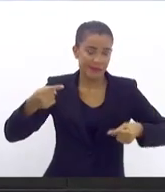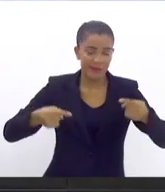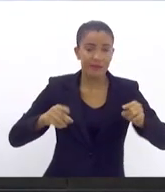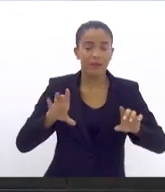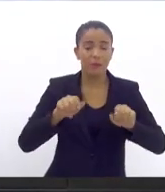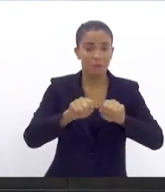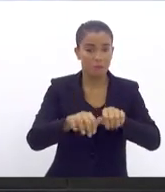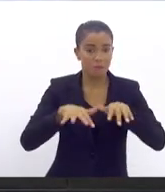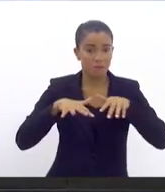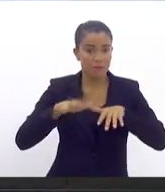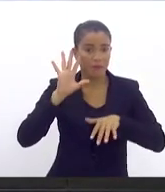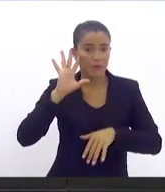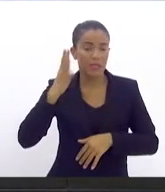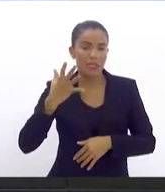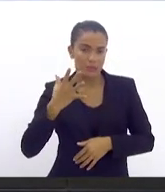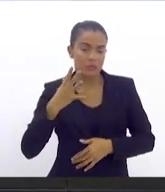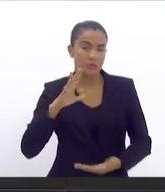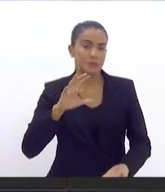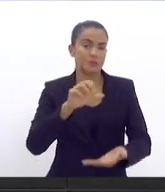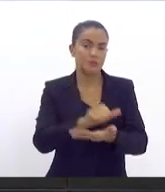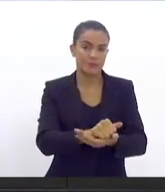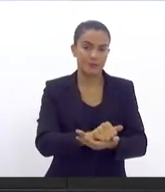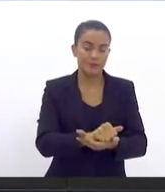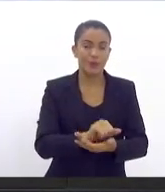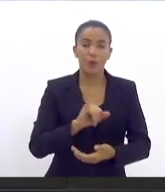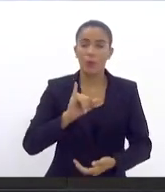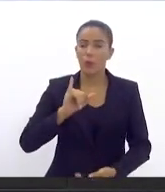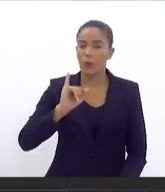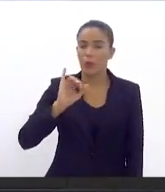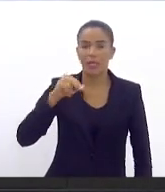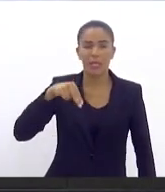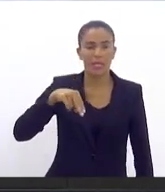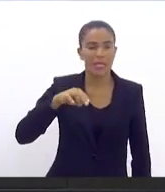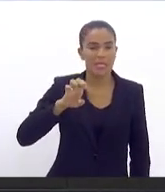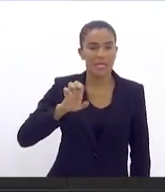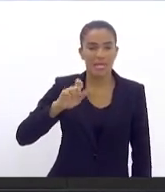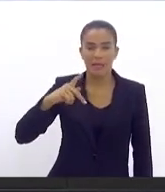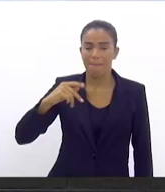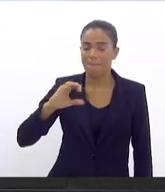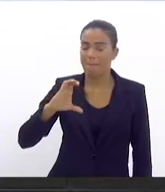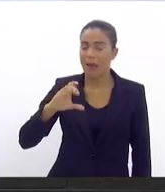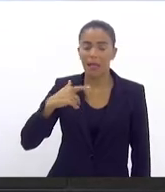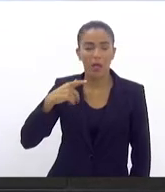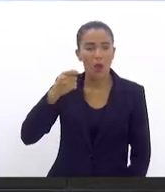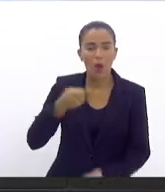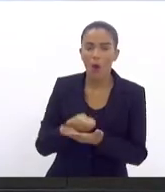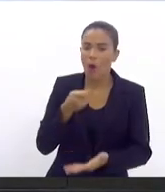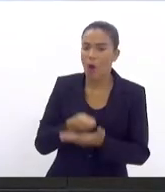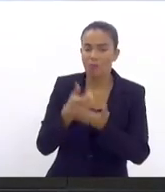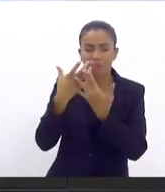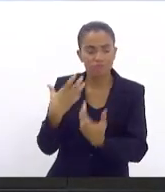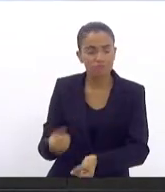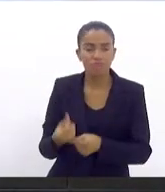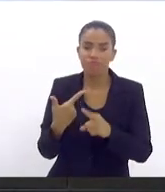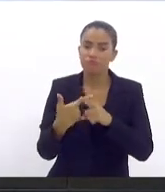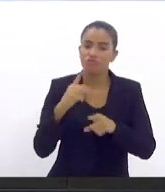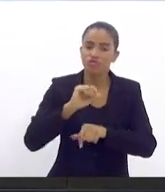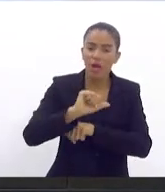plenário decidiu pelo tombamento, o INEPAC é obrigado a fazer, porque é lei, fim de papo, ele já foi ouvido na instância certa e